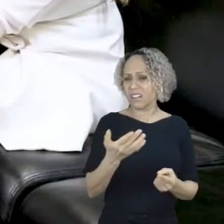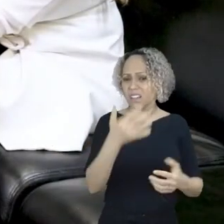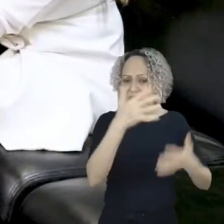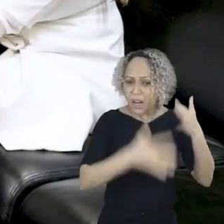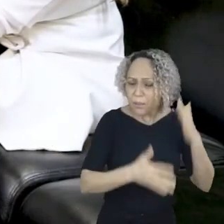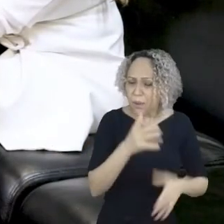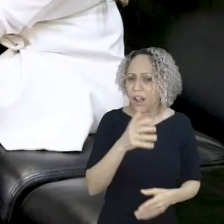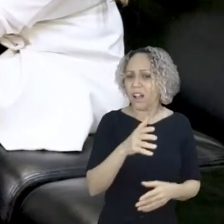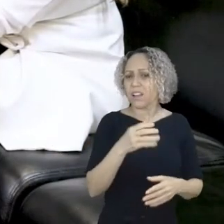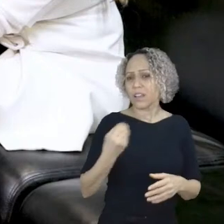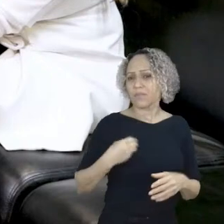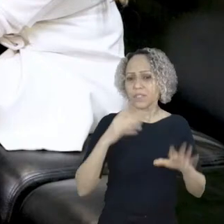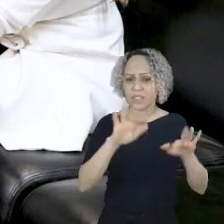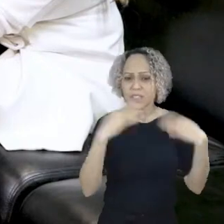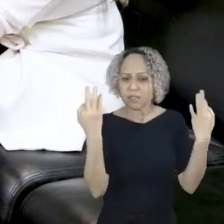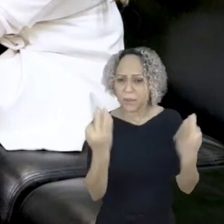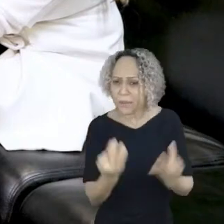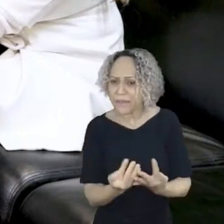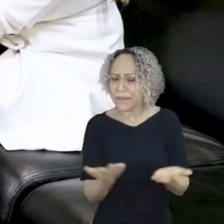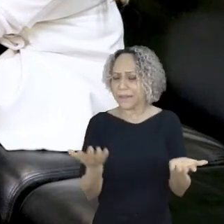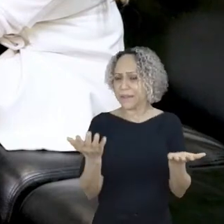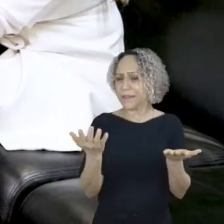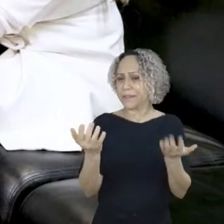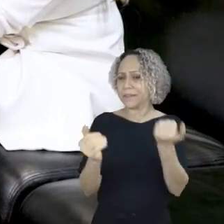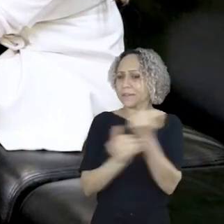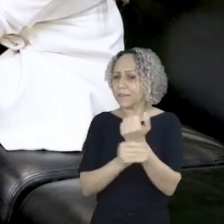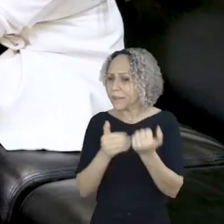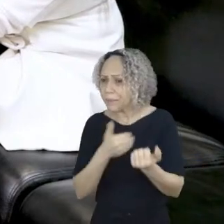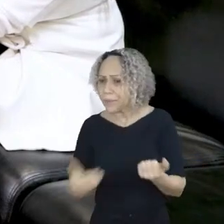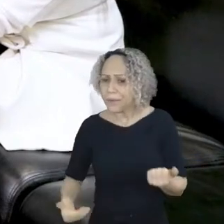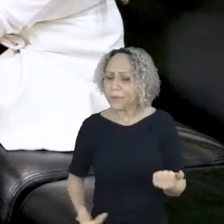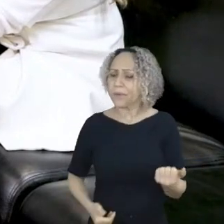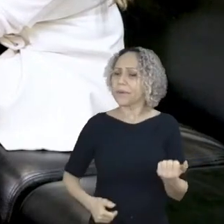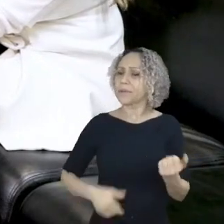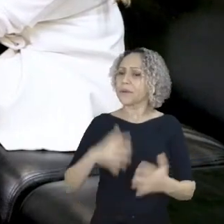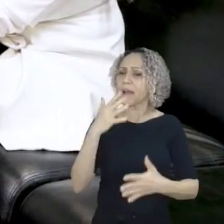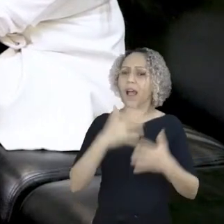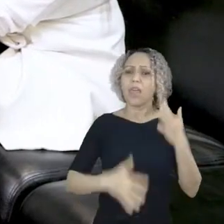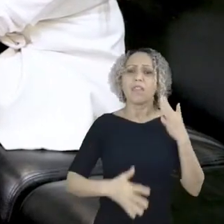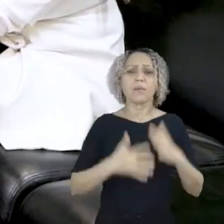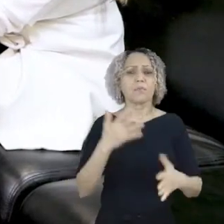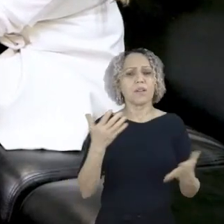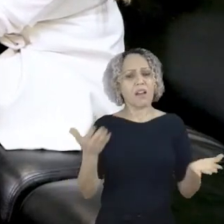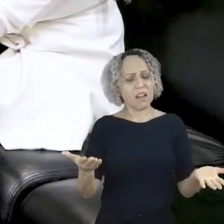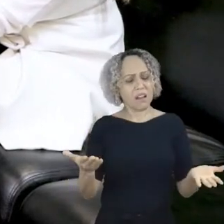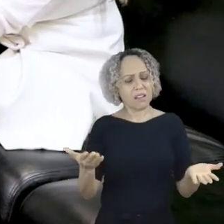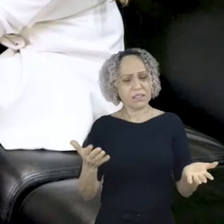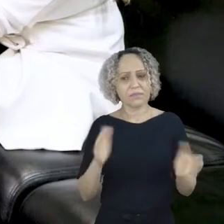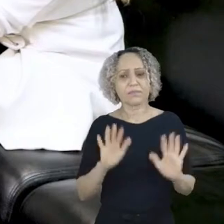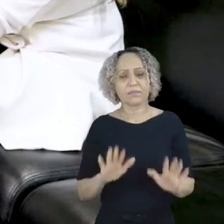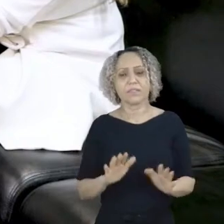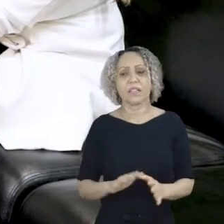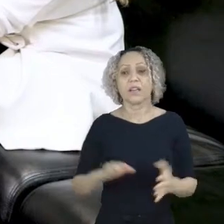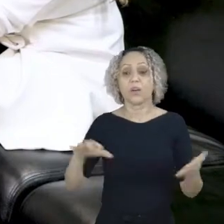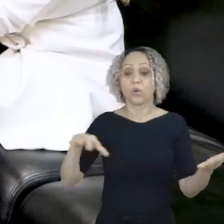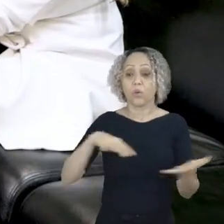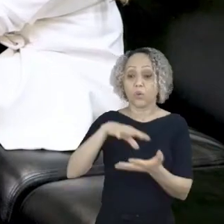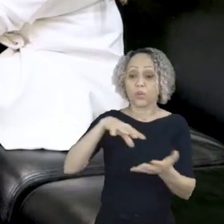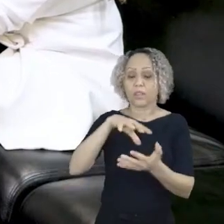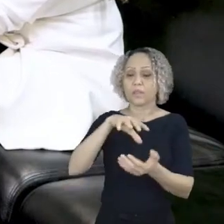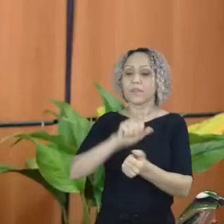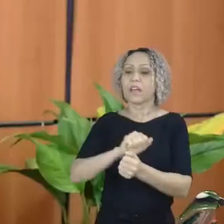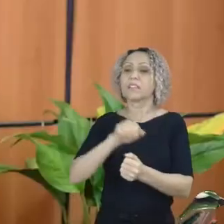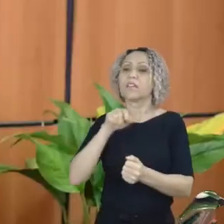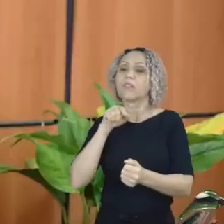finanças públicas? Então ele mexe com todo esse processo sistêmico de sustentabilidade que nós estamos